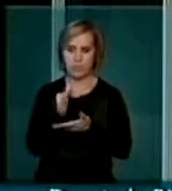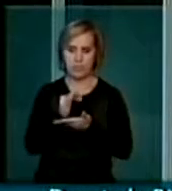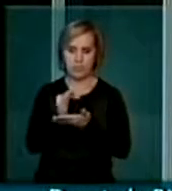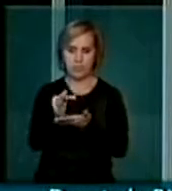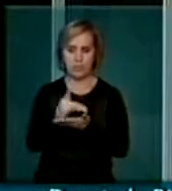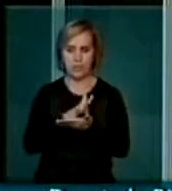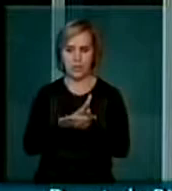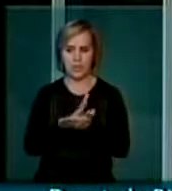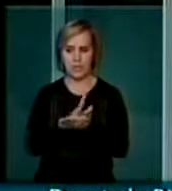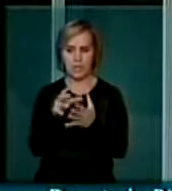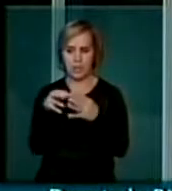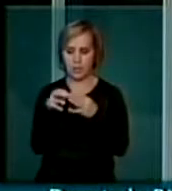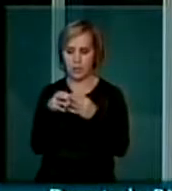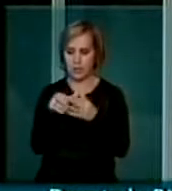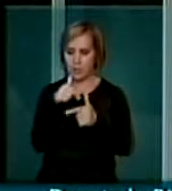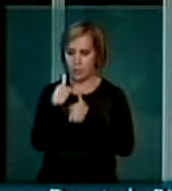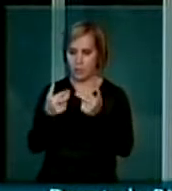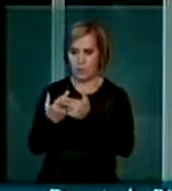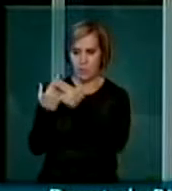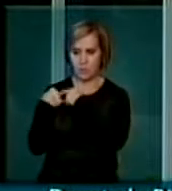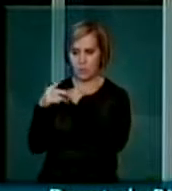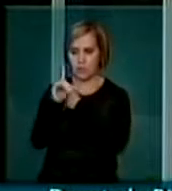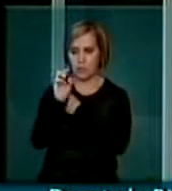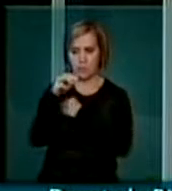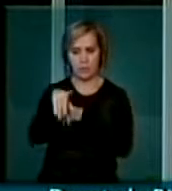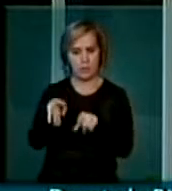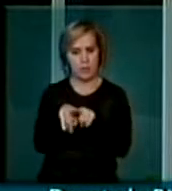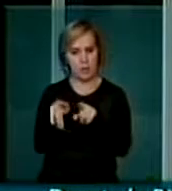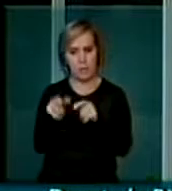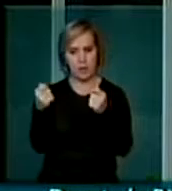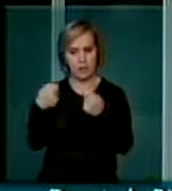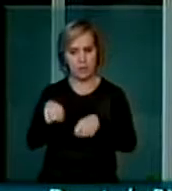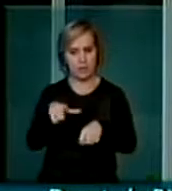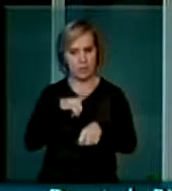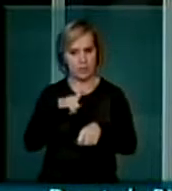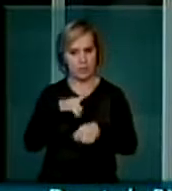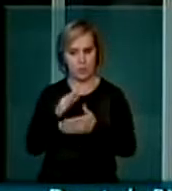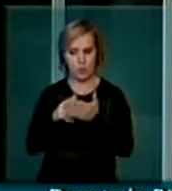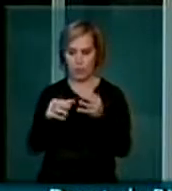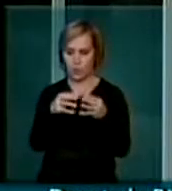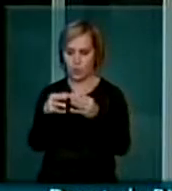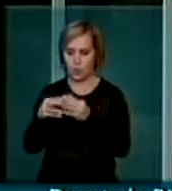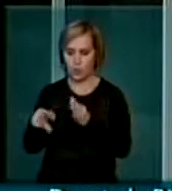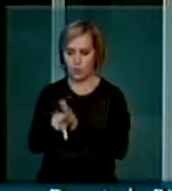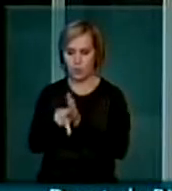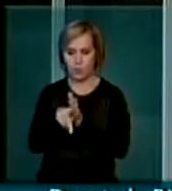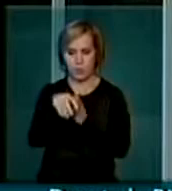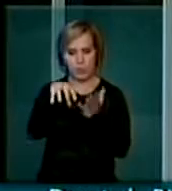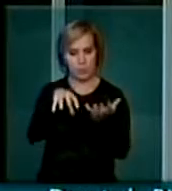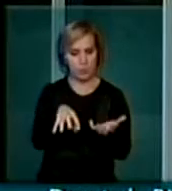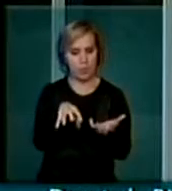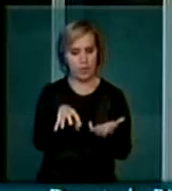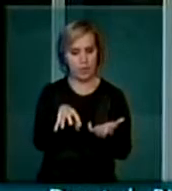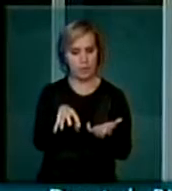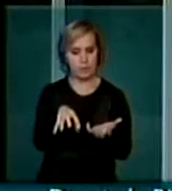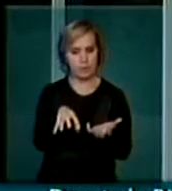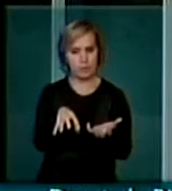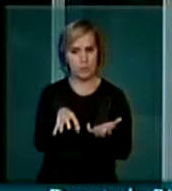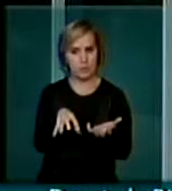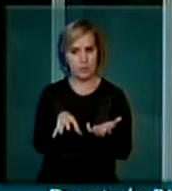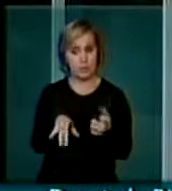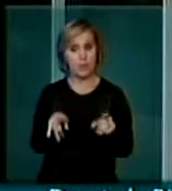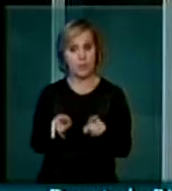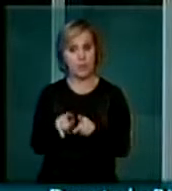dos democratas e que deve servir de guia para a missão de todos os partidos políticos no Congresso Nacional. Agora